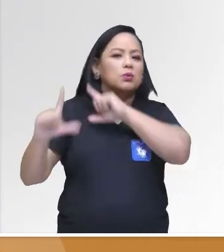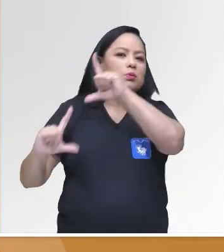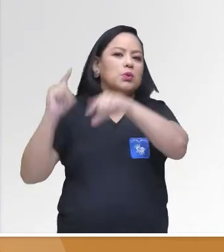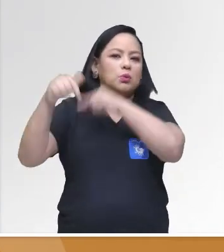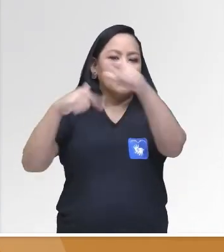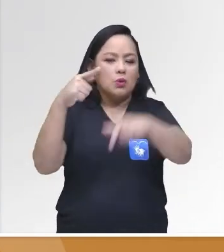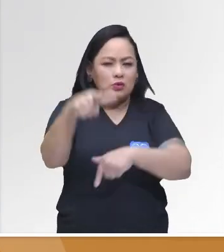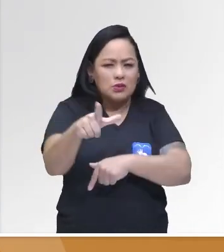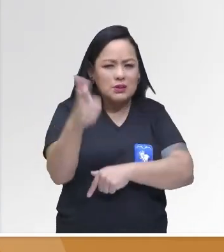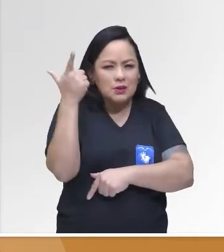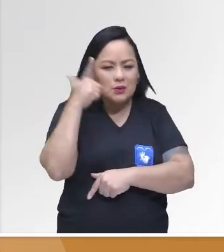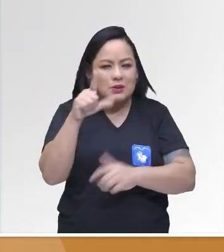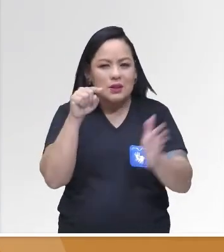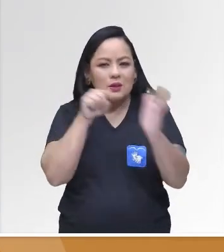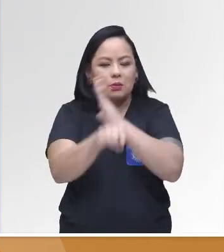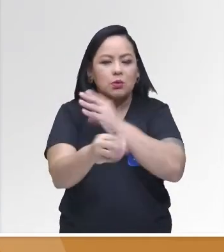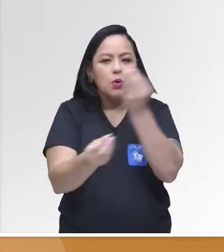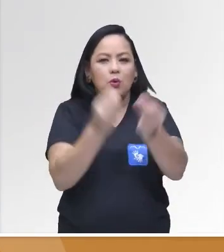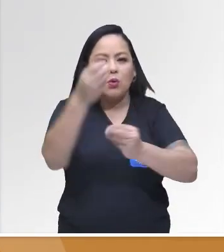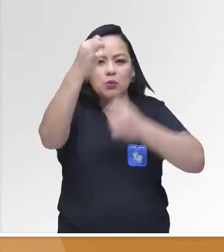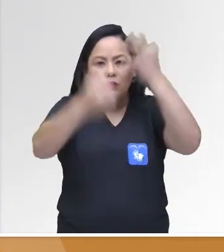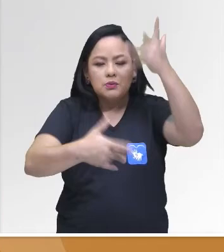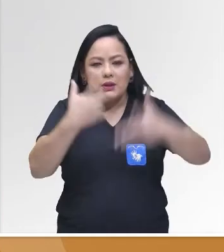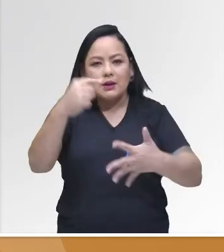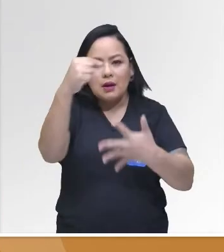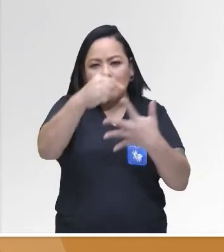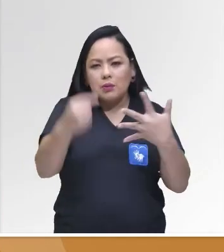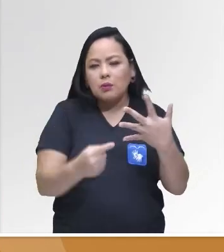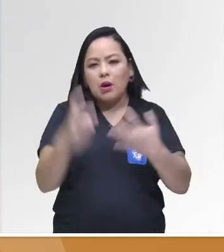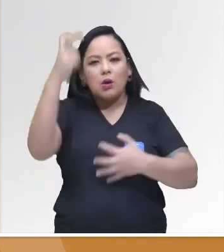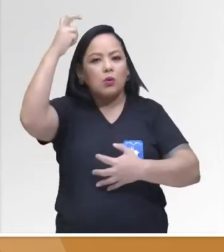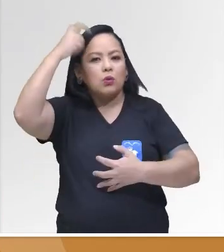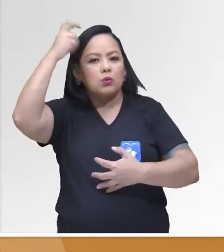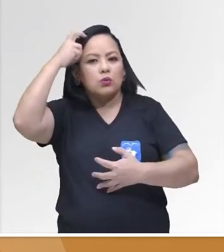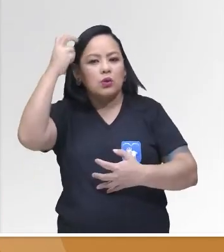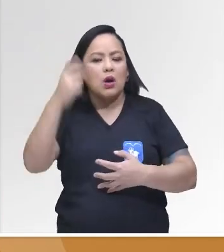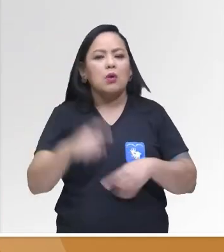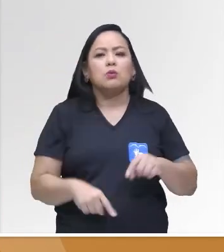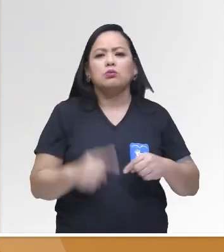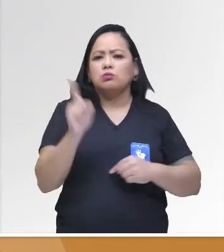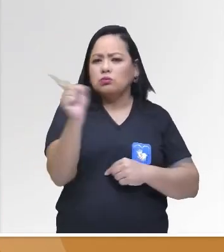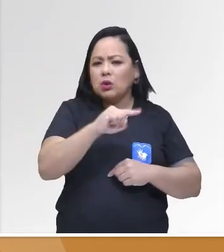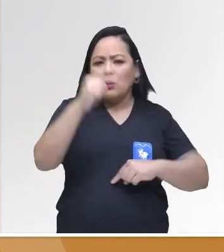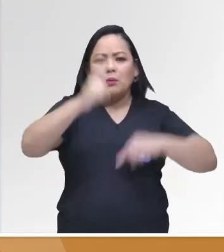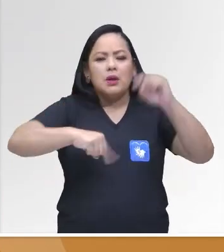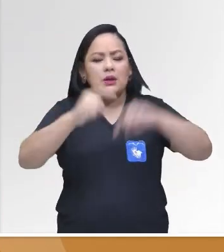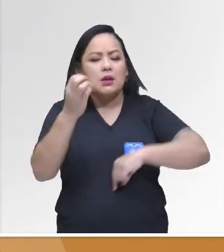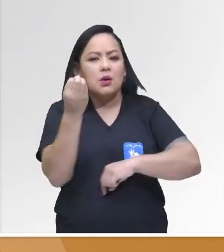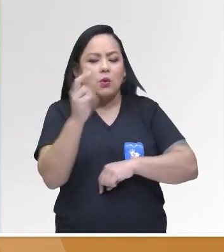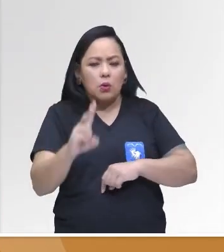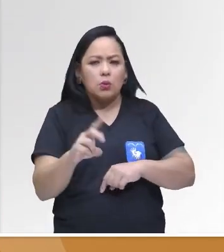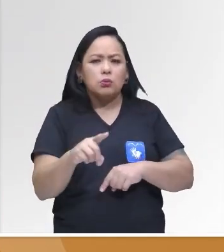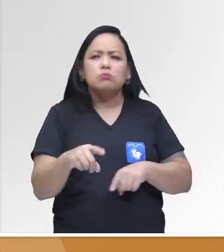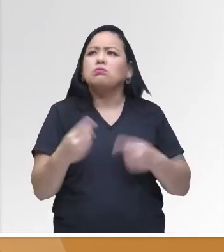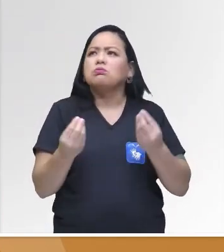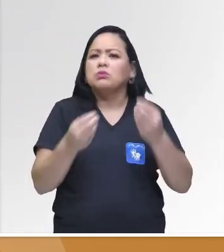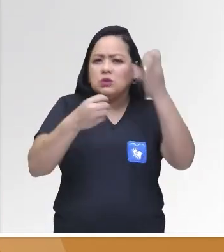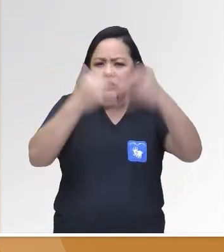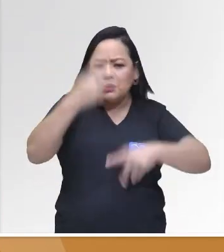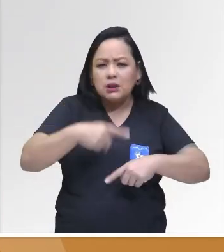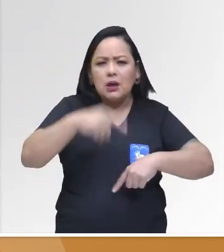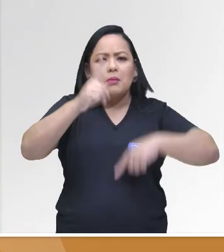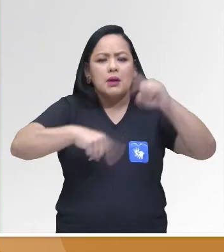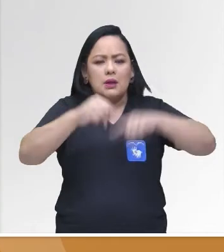Você conseguiria definir um elemento cultural, imaterial ou até mesmo material